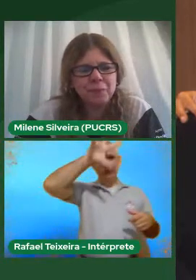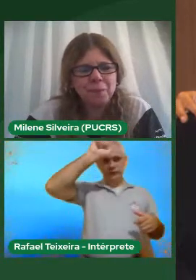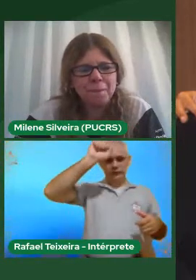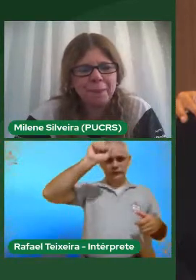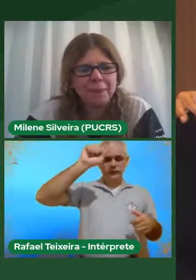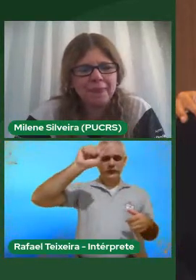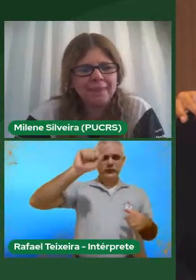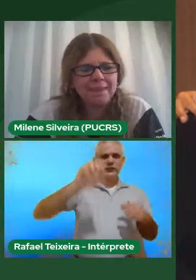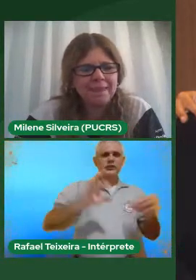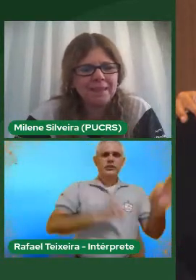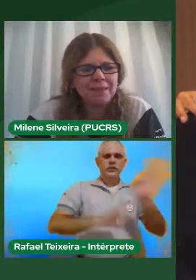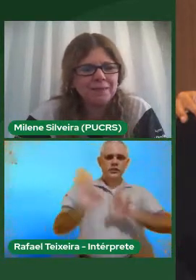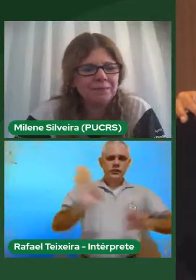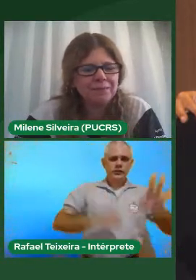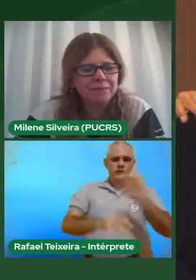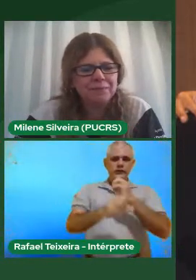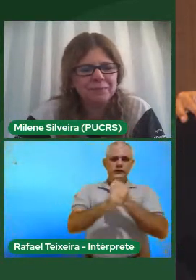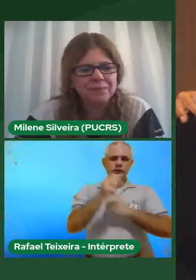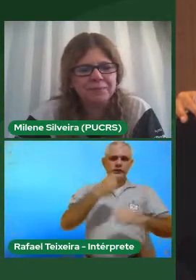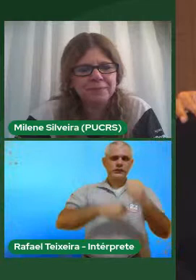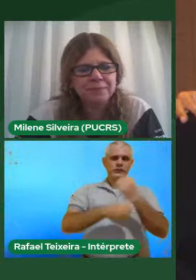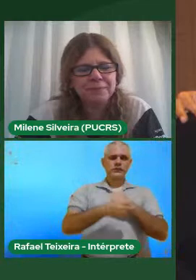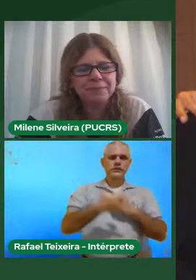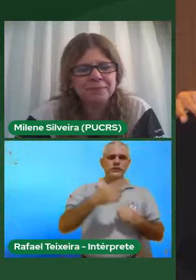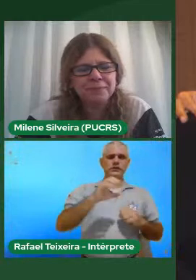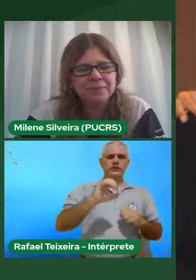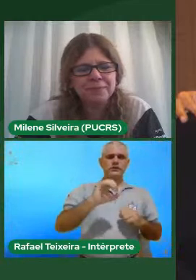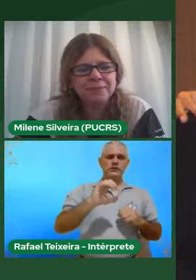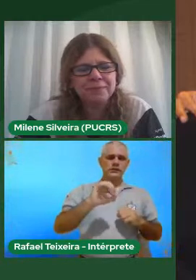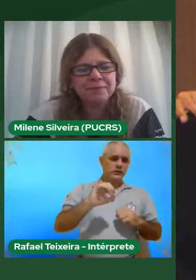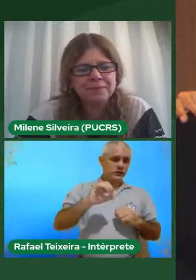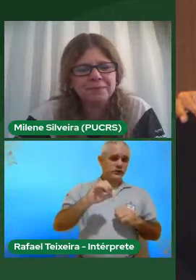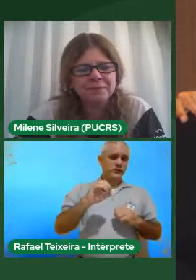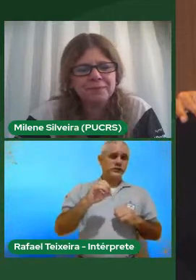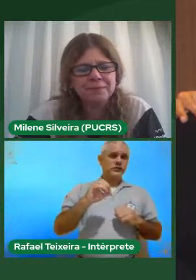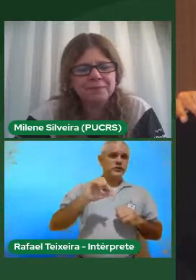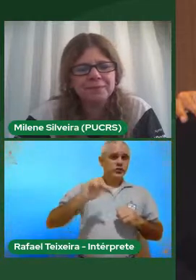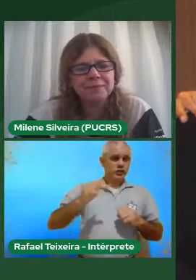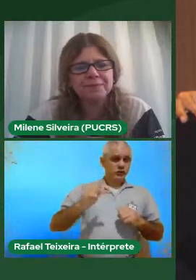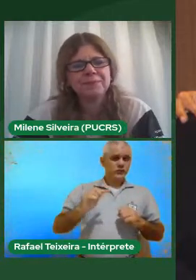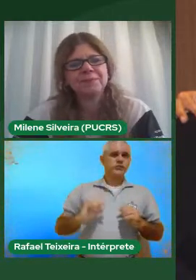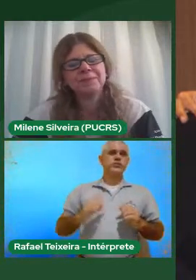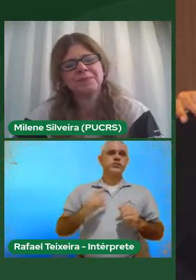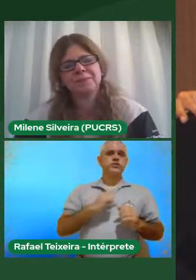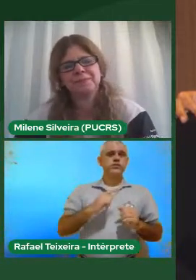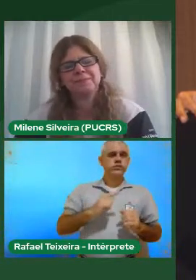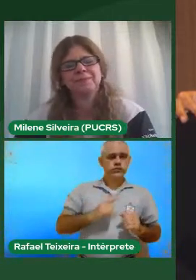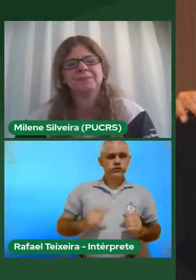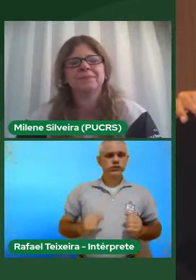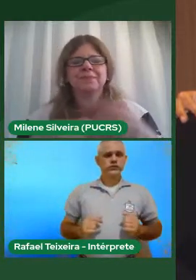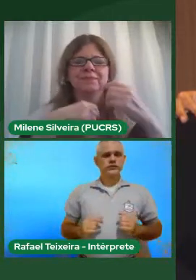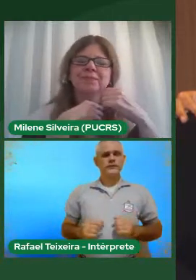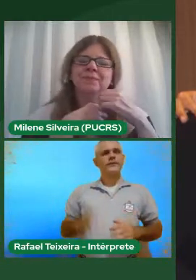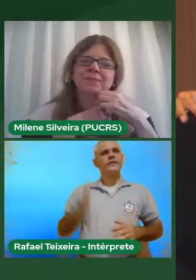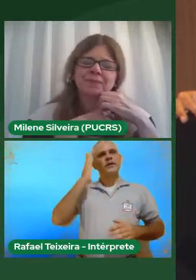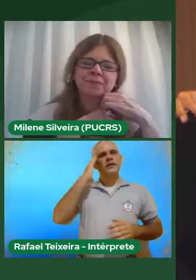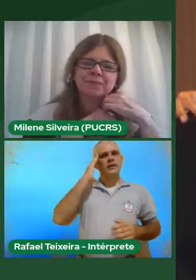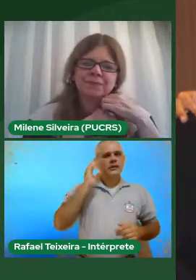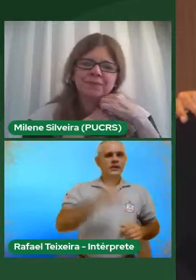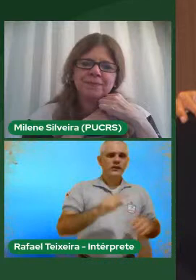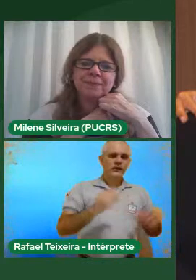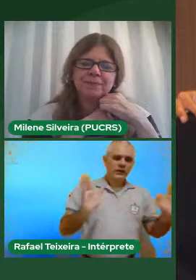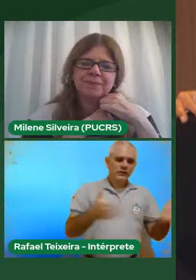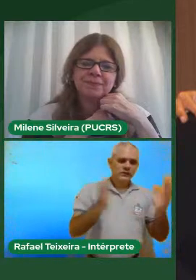2017 a gente trouxe o IHC aqui para Joinville. Essa foi uma das suas iniciativas, mas existiram tantas